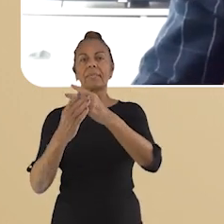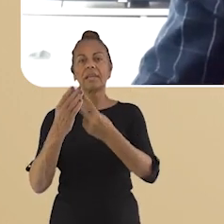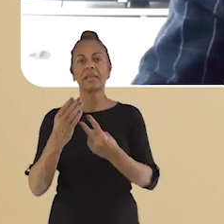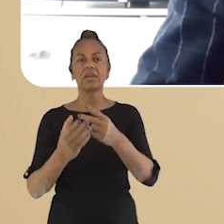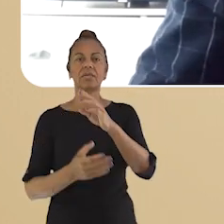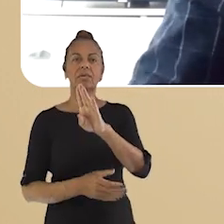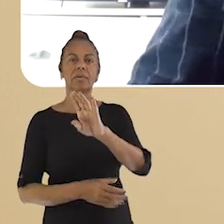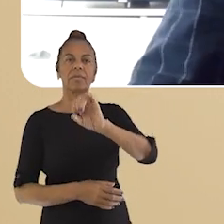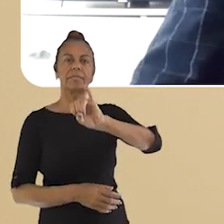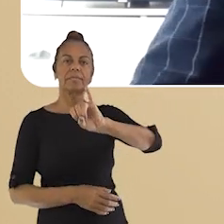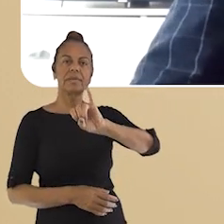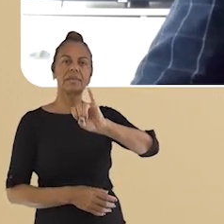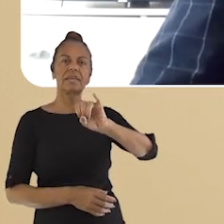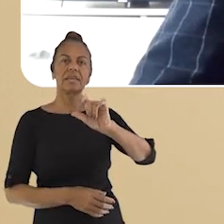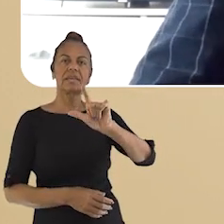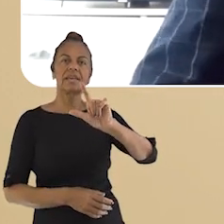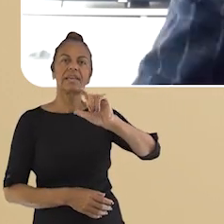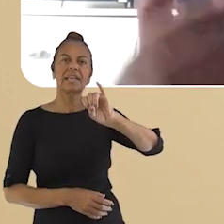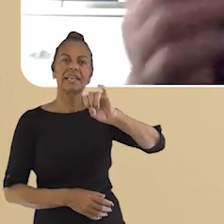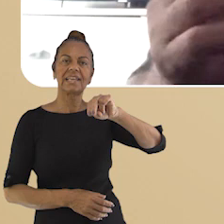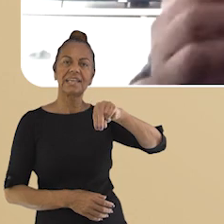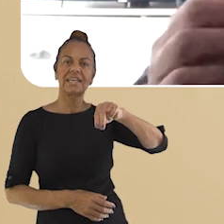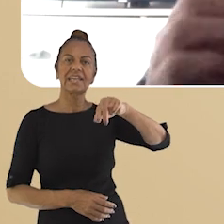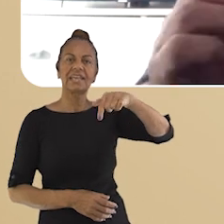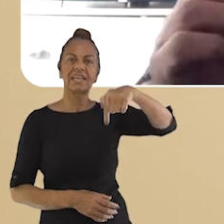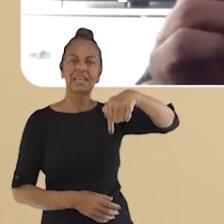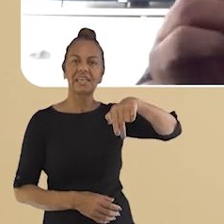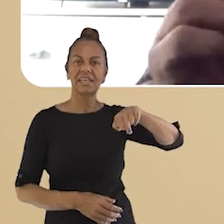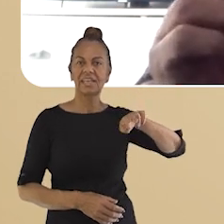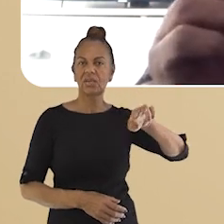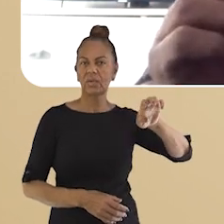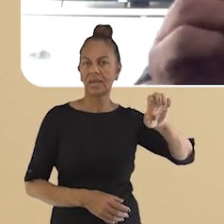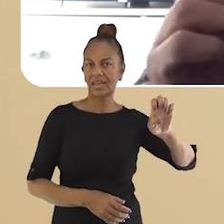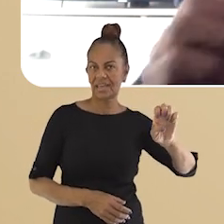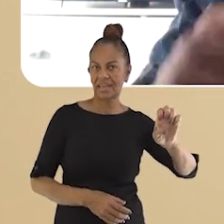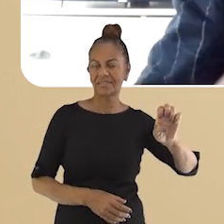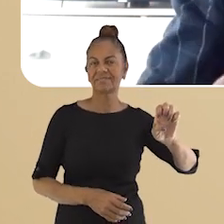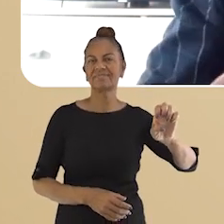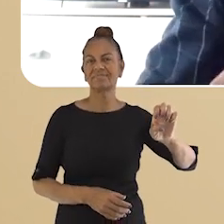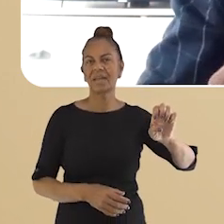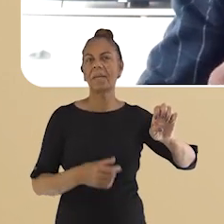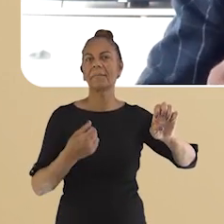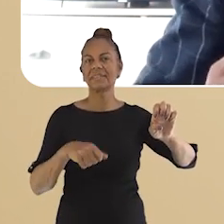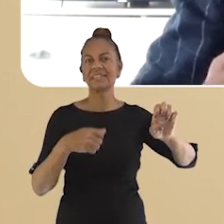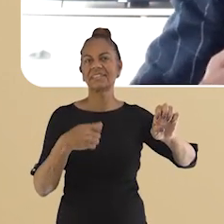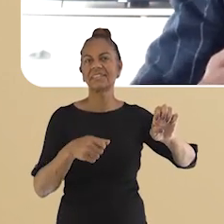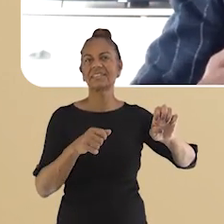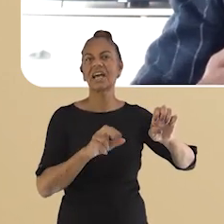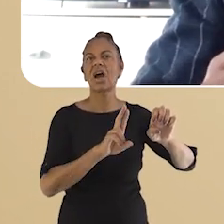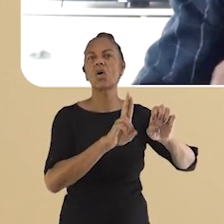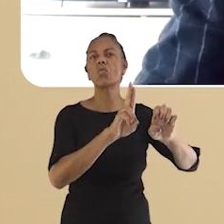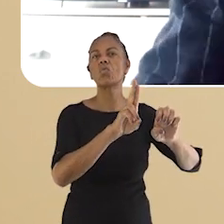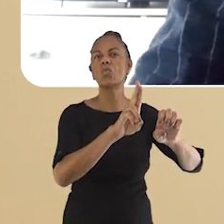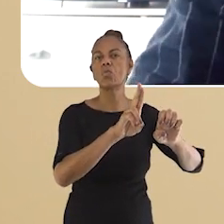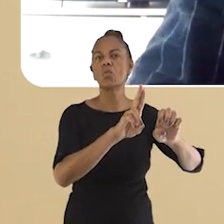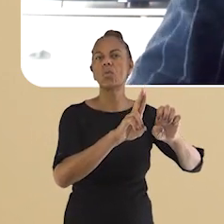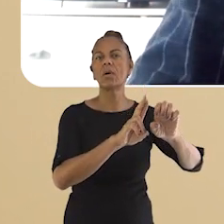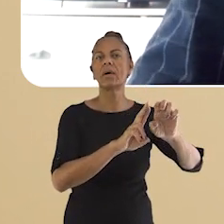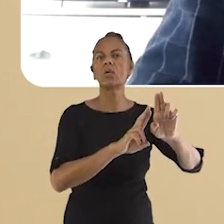Outra palavra, lingueta. Precisamos pronunciar o U. E também na